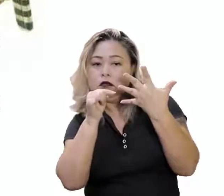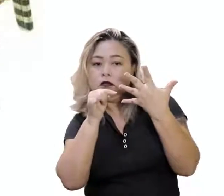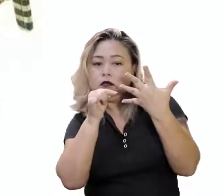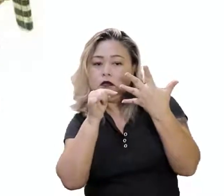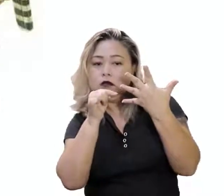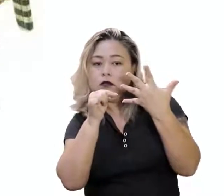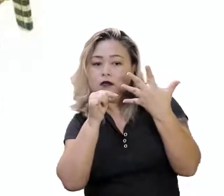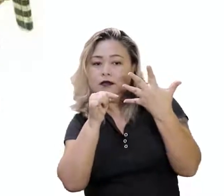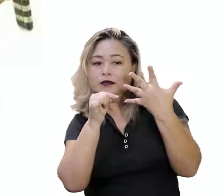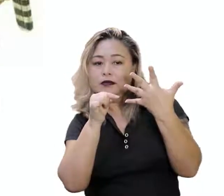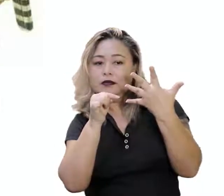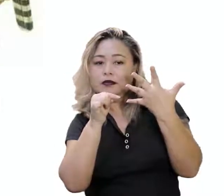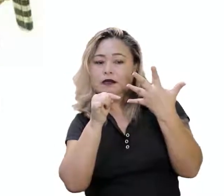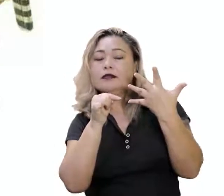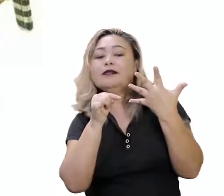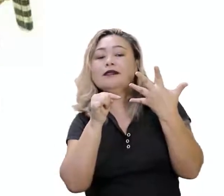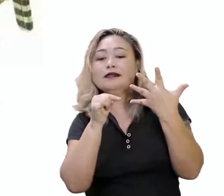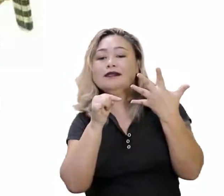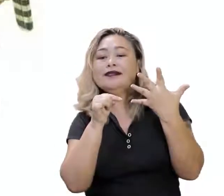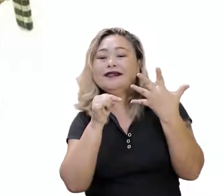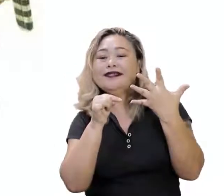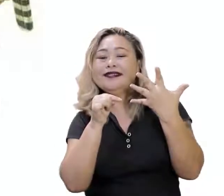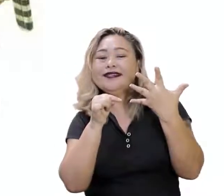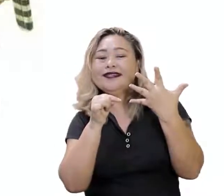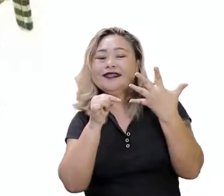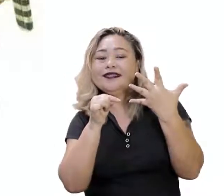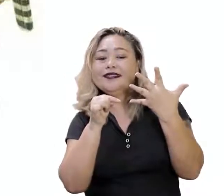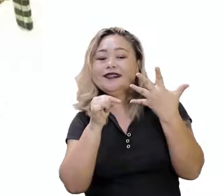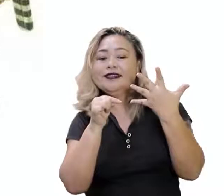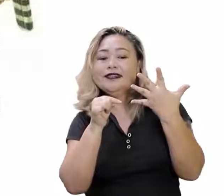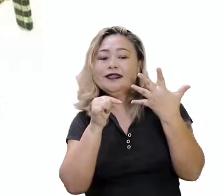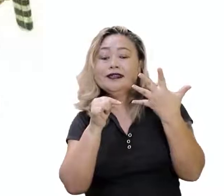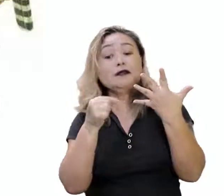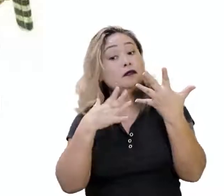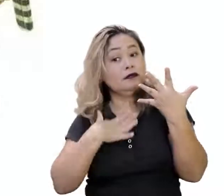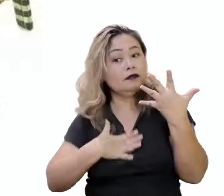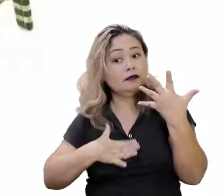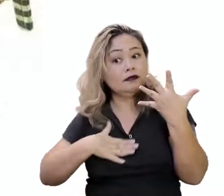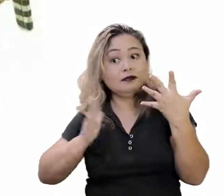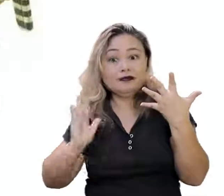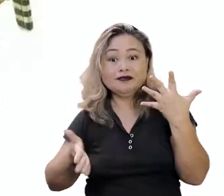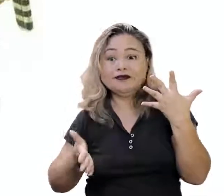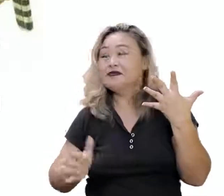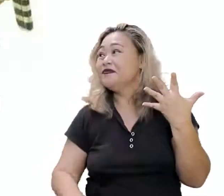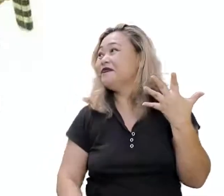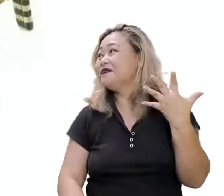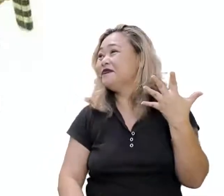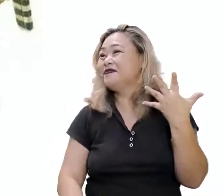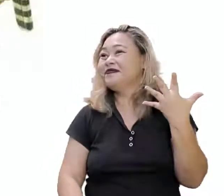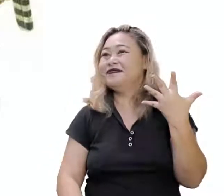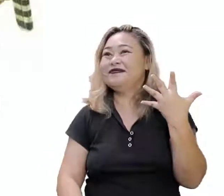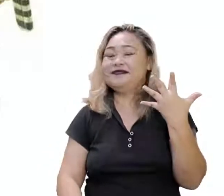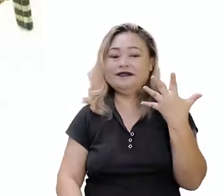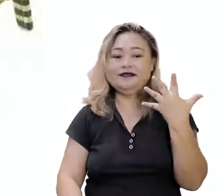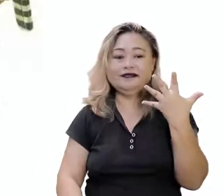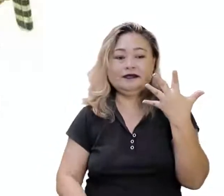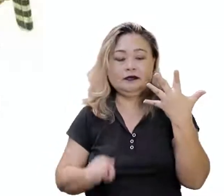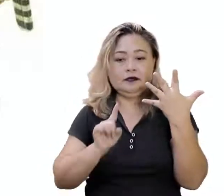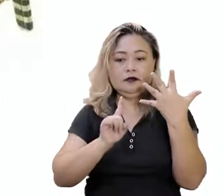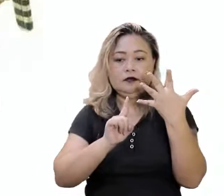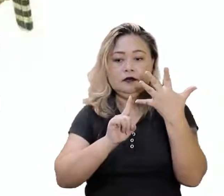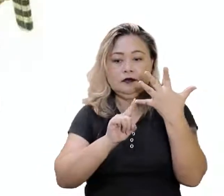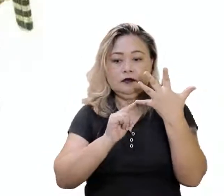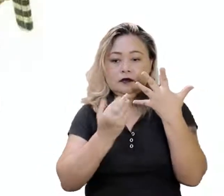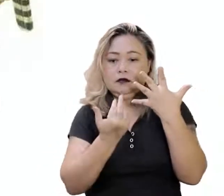Essa seta identificando já Tranquilinho? Ah, essa